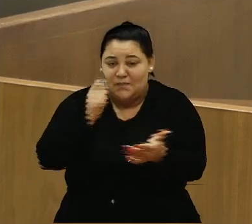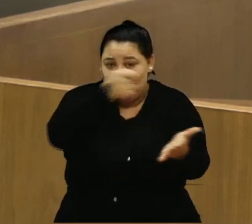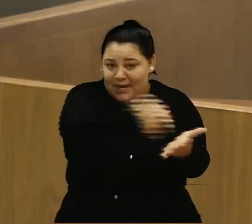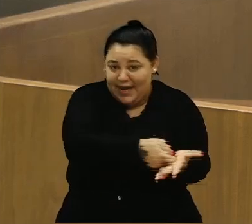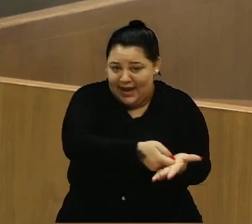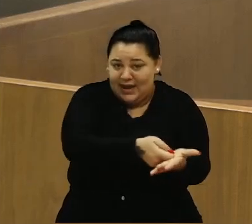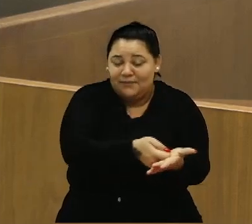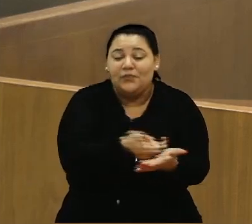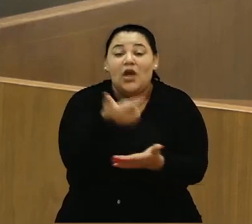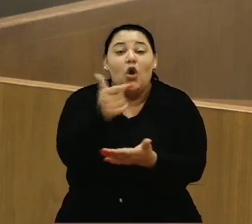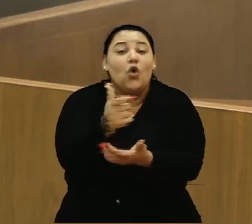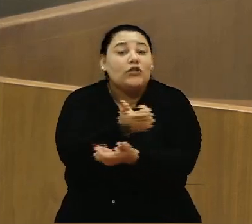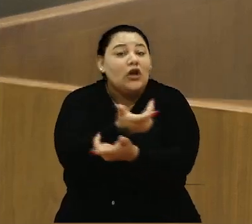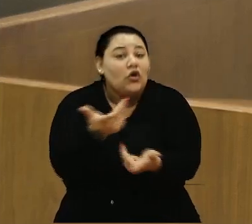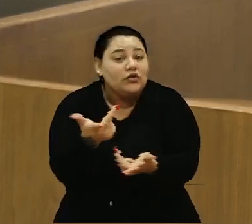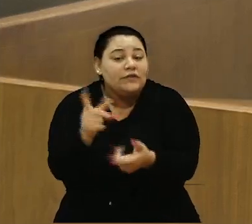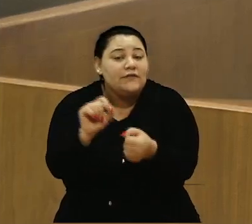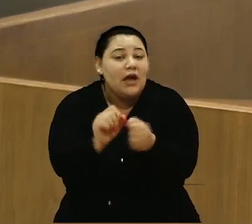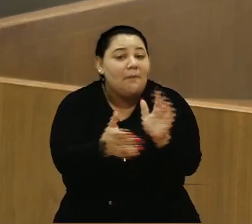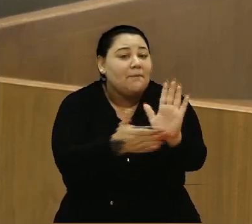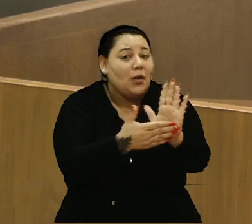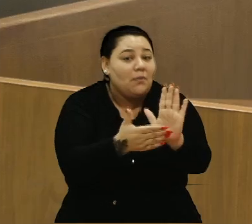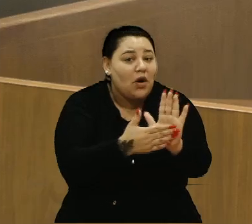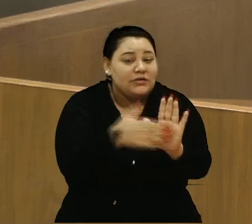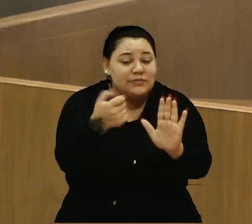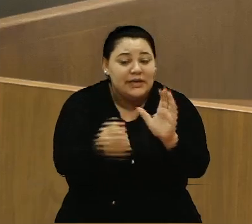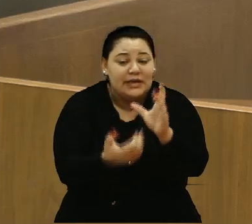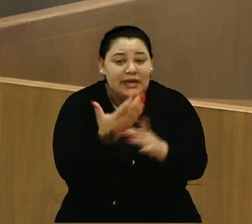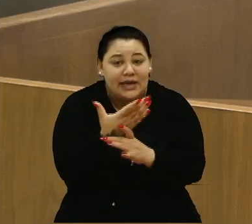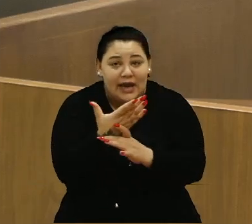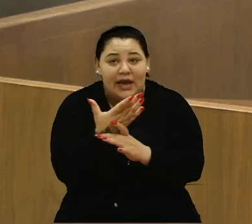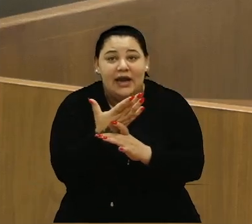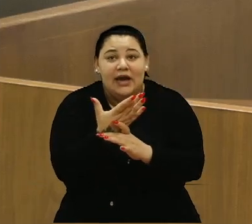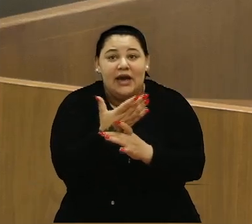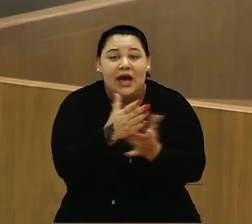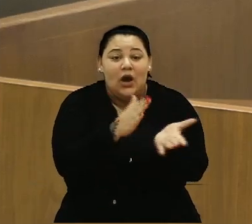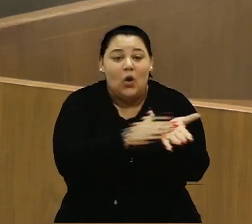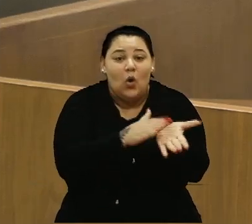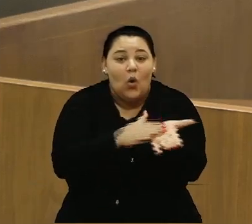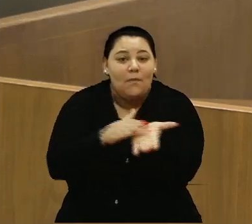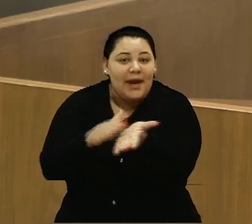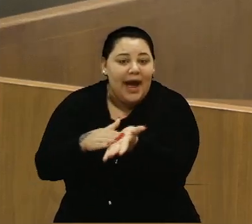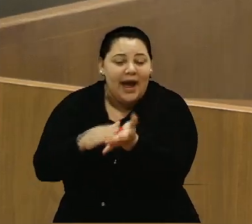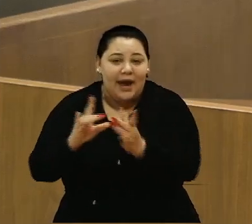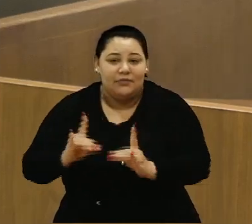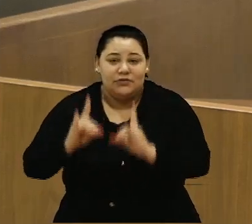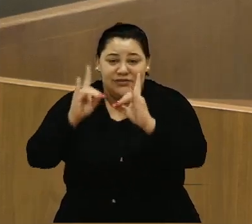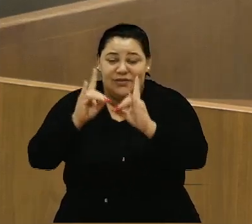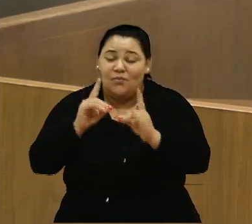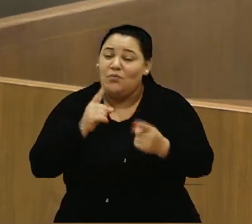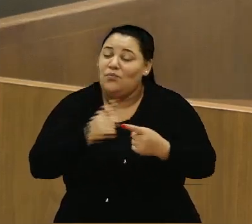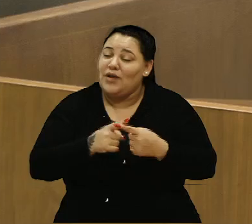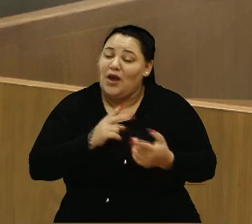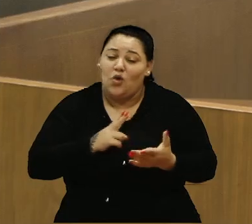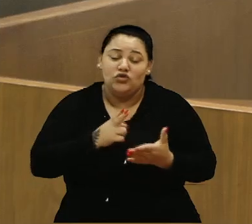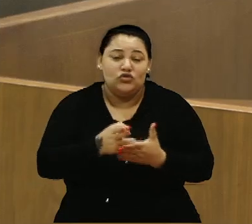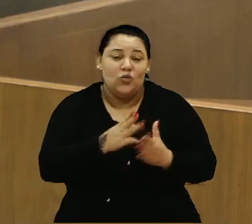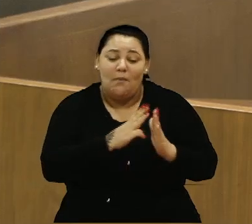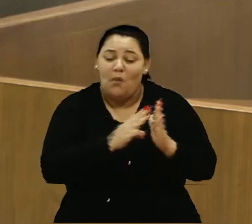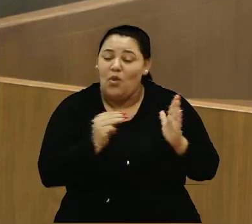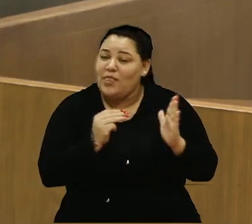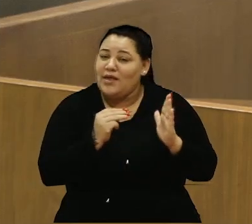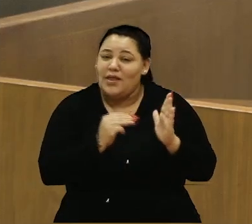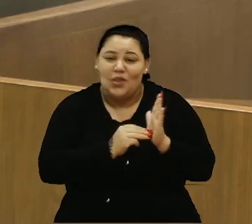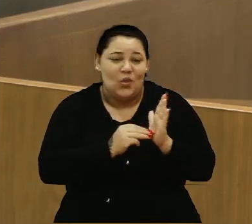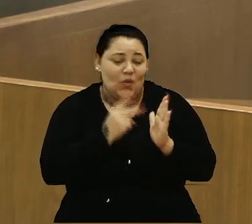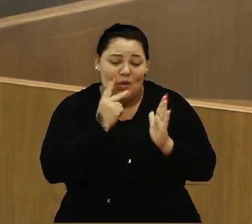está propondo é que haja um trabalho para serem construídas cooperativas habitacionais, porque se continuar no modelo que está, não vai mudar. A gente pode